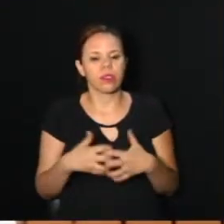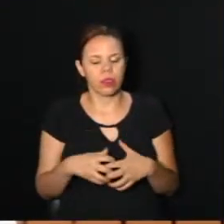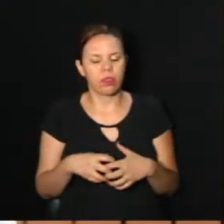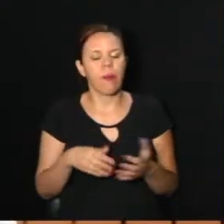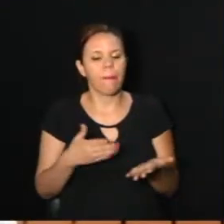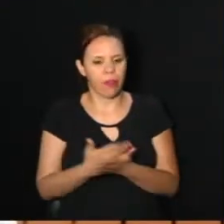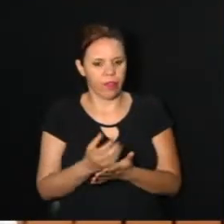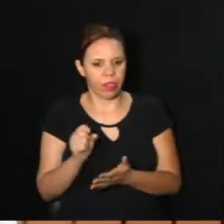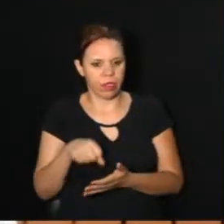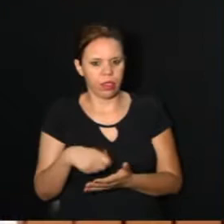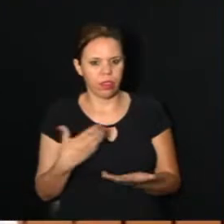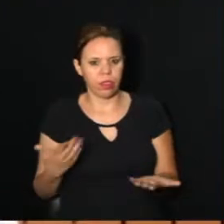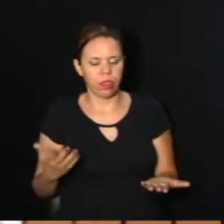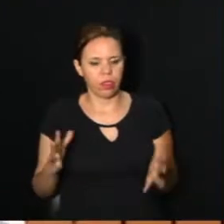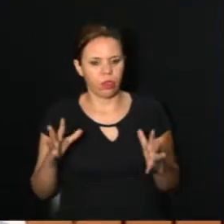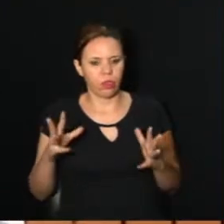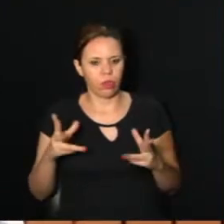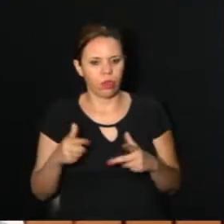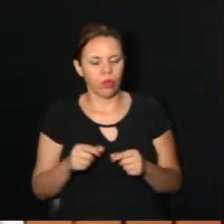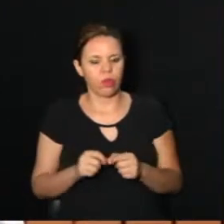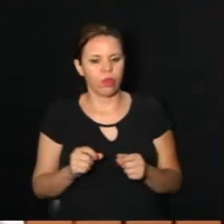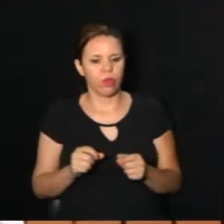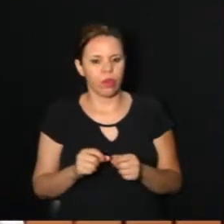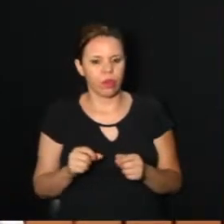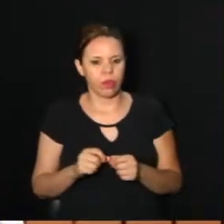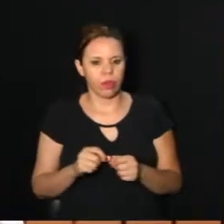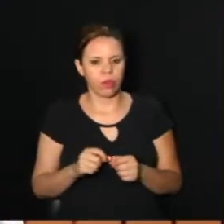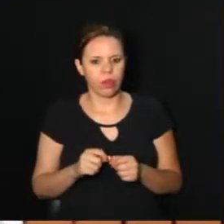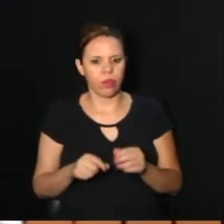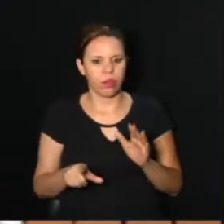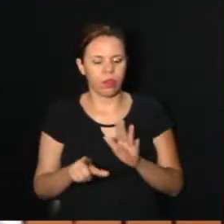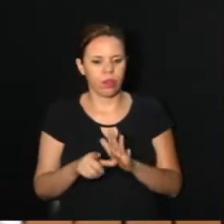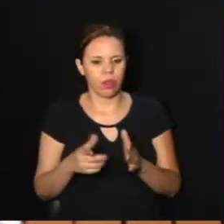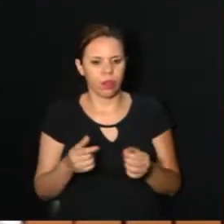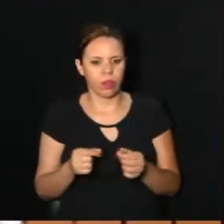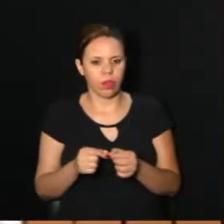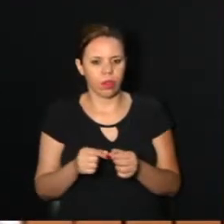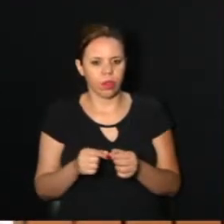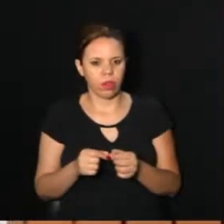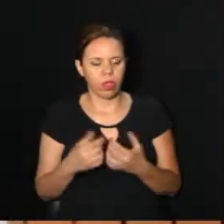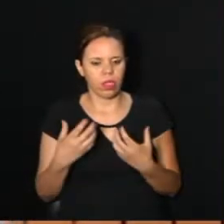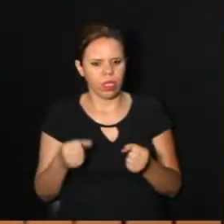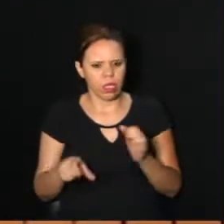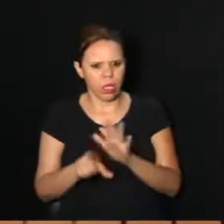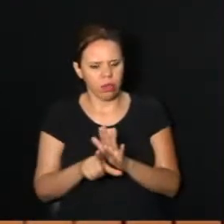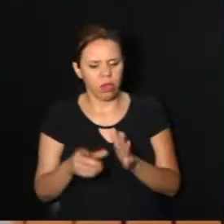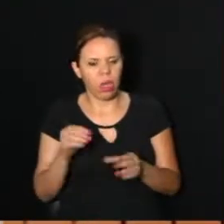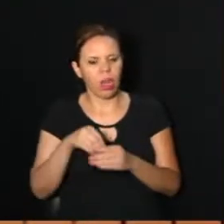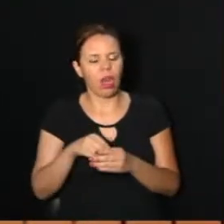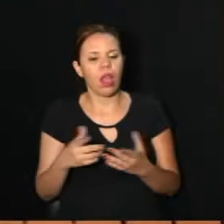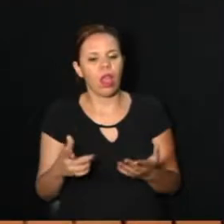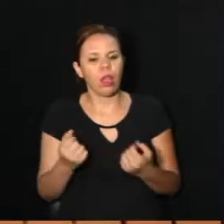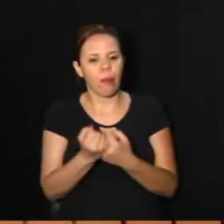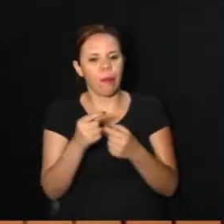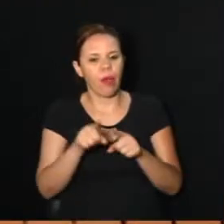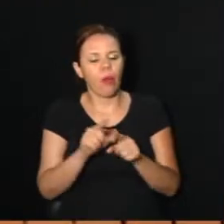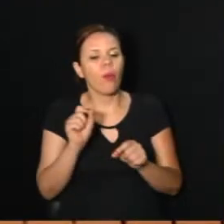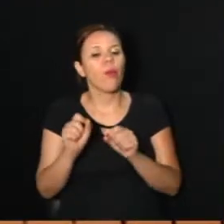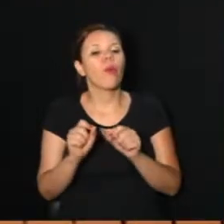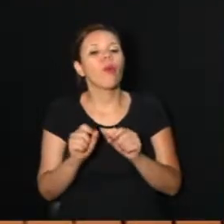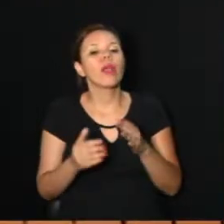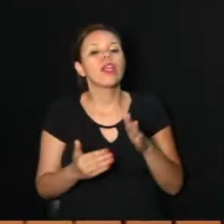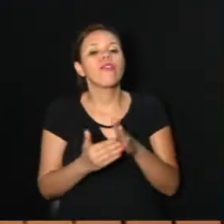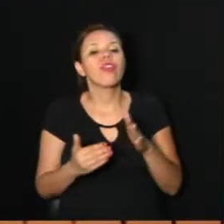aprovado. Para todos os efeitos, ressalvadas as hipóteses expressas vedadas na lei, que é o quê? As vedadas na lei?